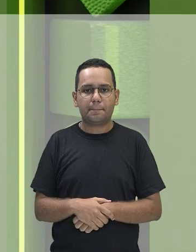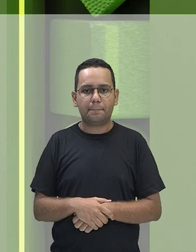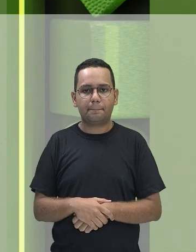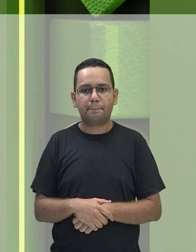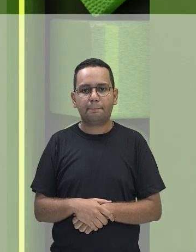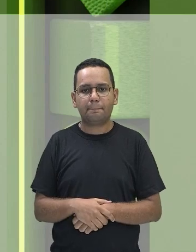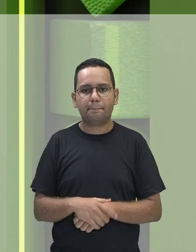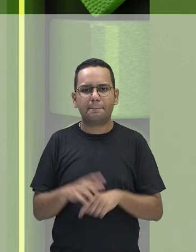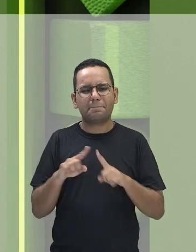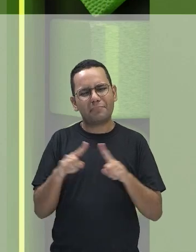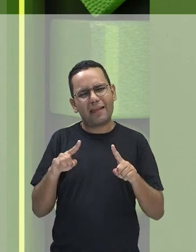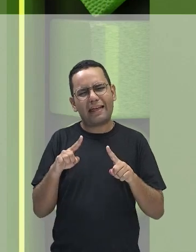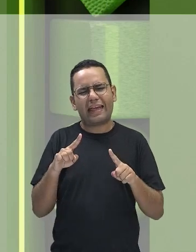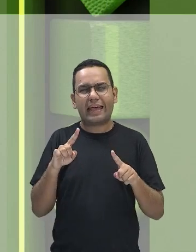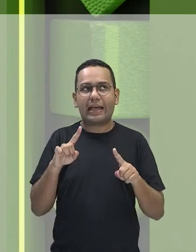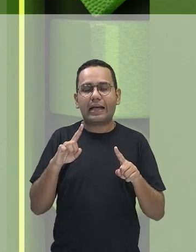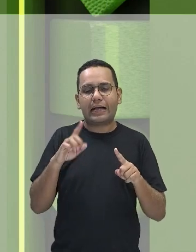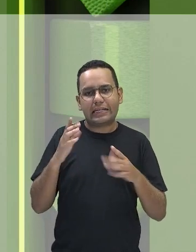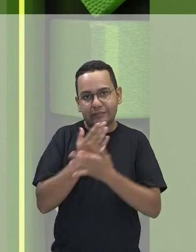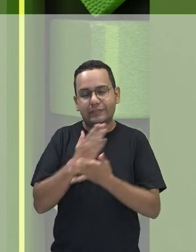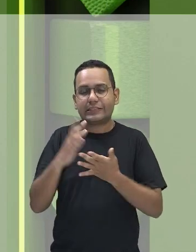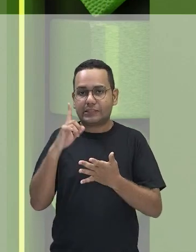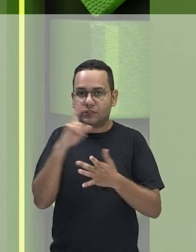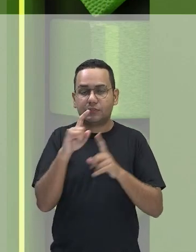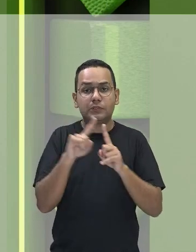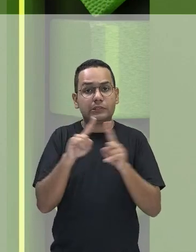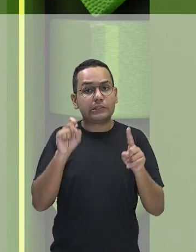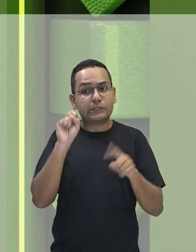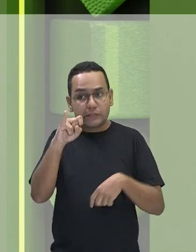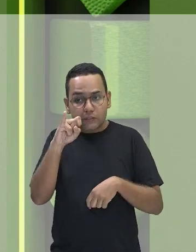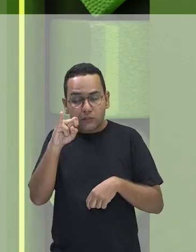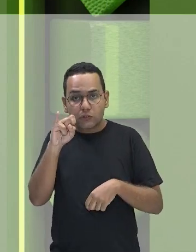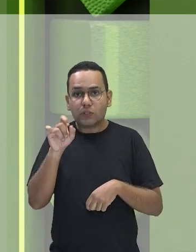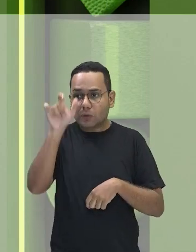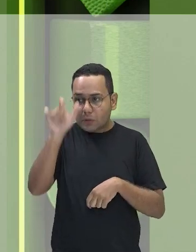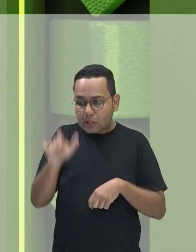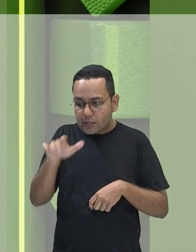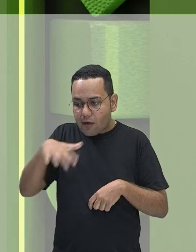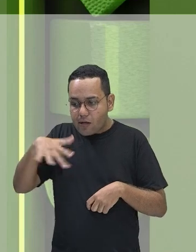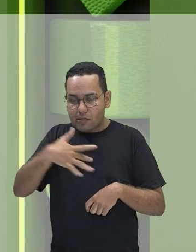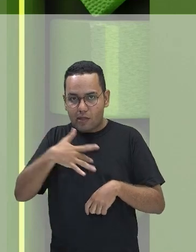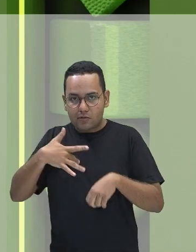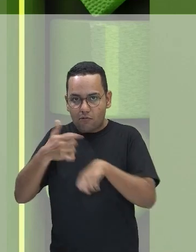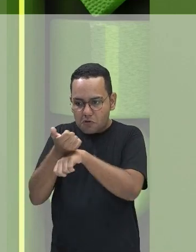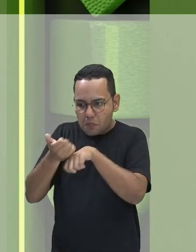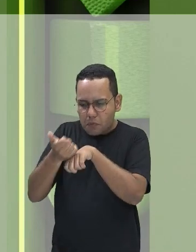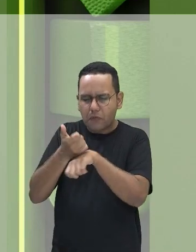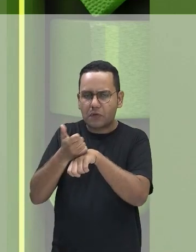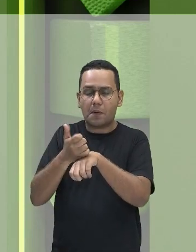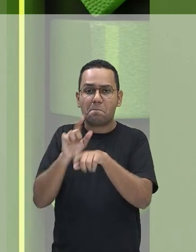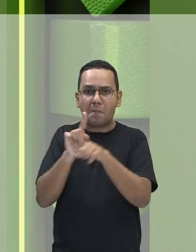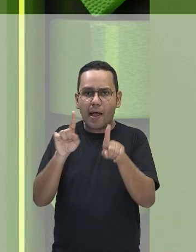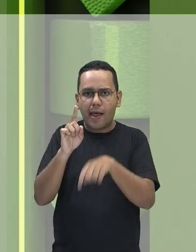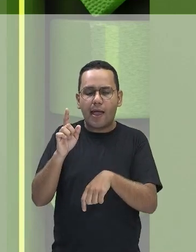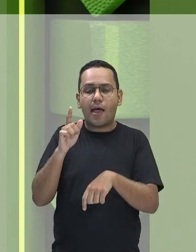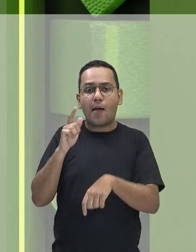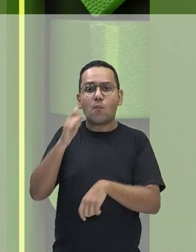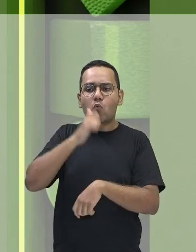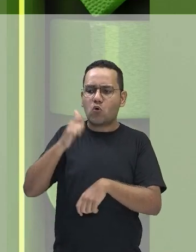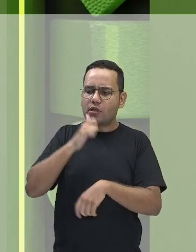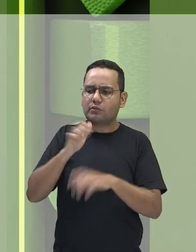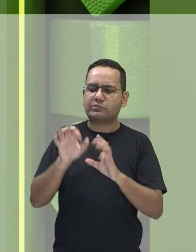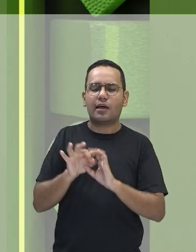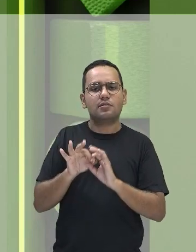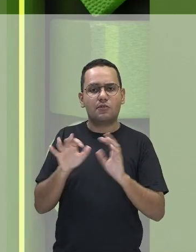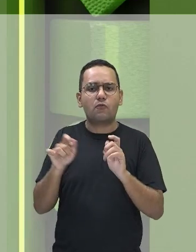sendo desconfortável, mas se o profissional da saúde tiver um bom preparo e a mulher conseguir ali ficar à vontade durante o momento do exame,